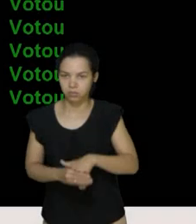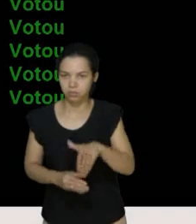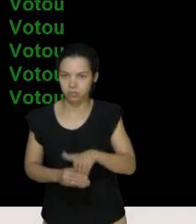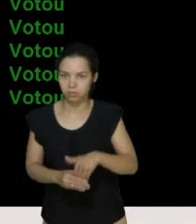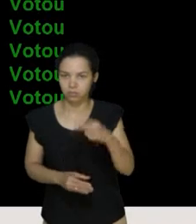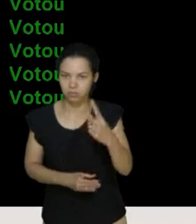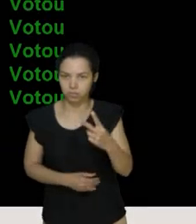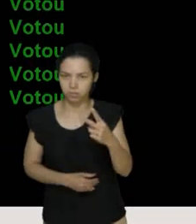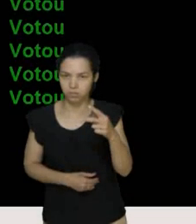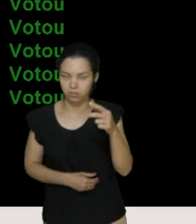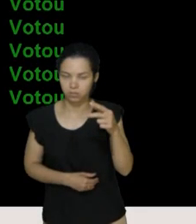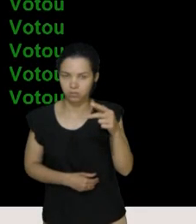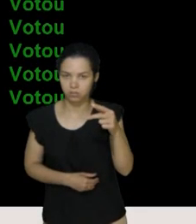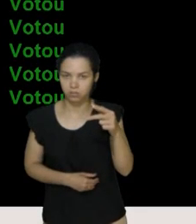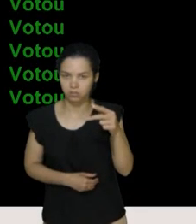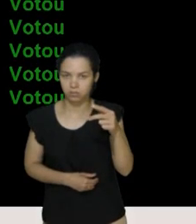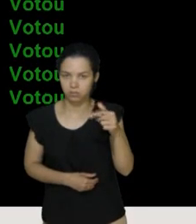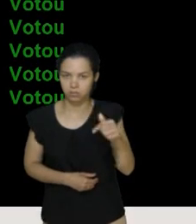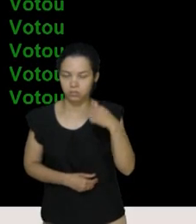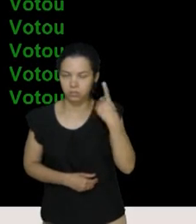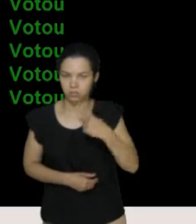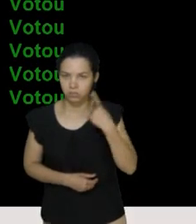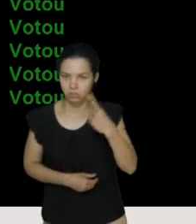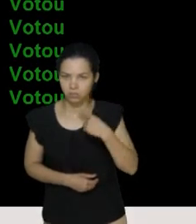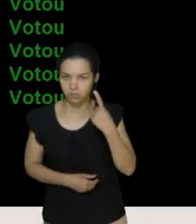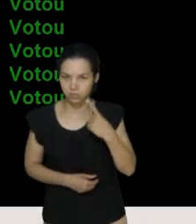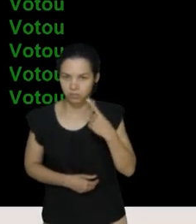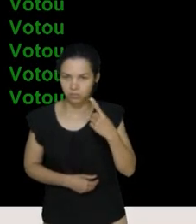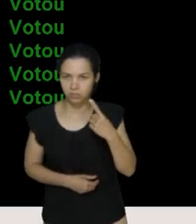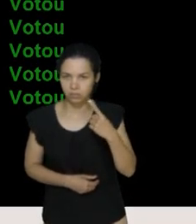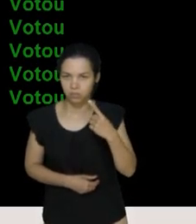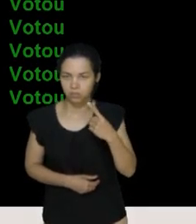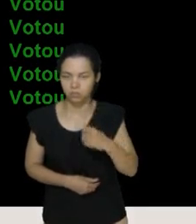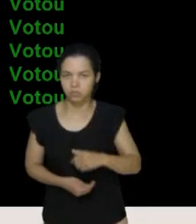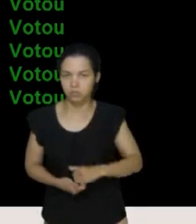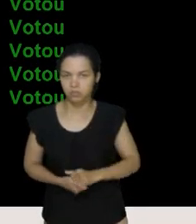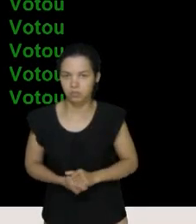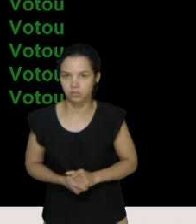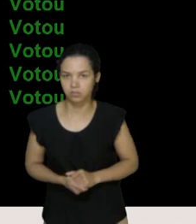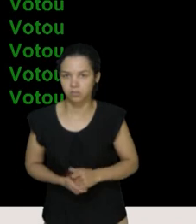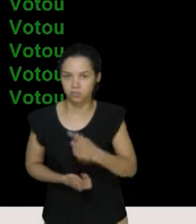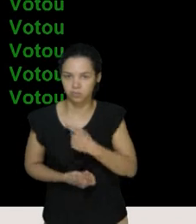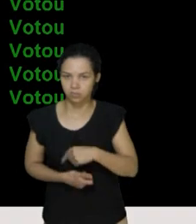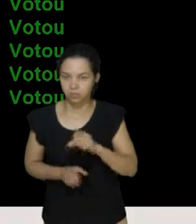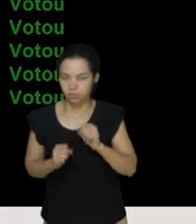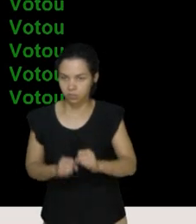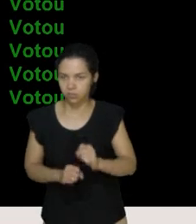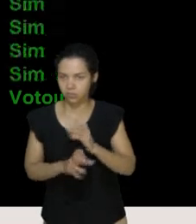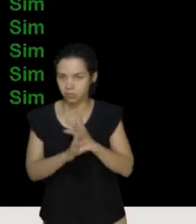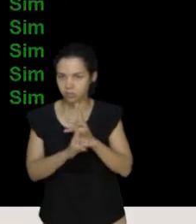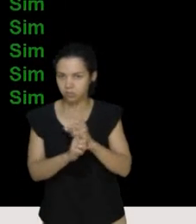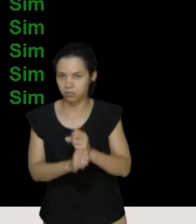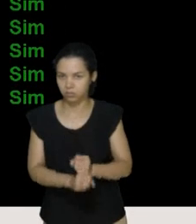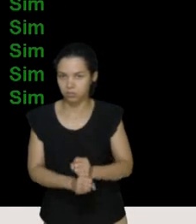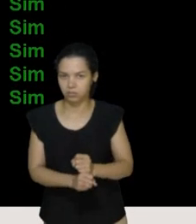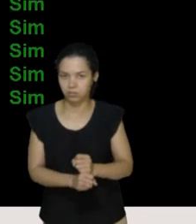27 deputados, 29, podemos colher o resultado.